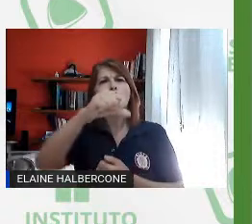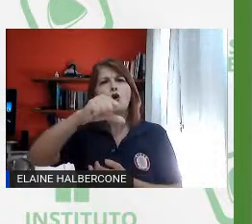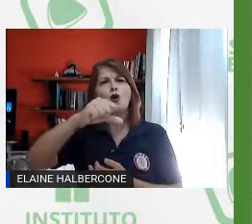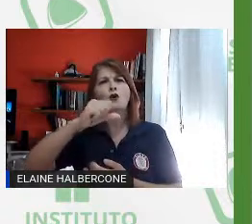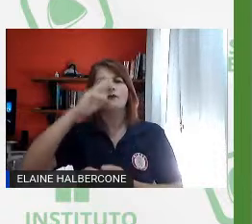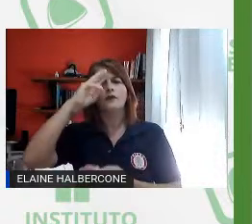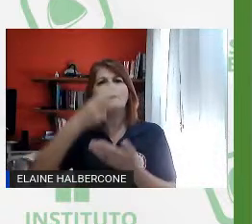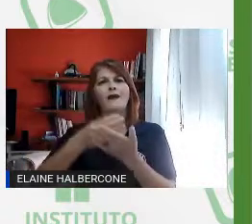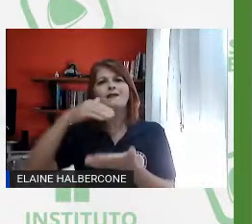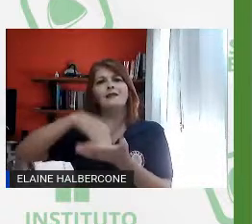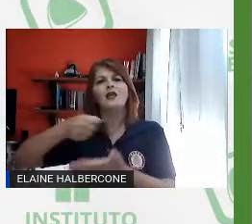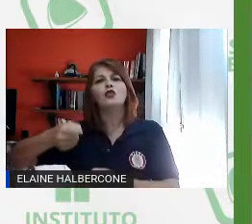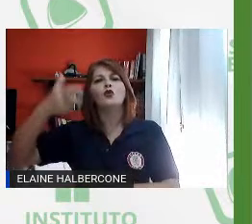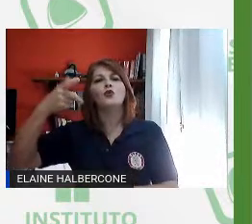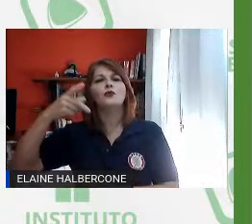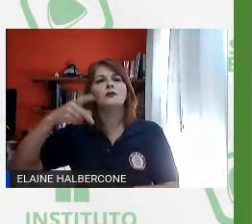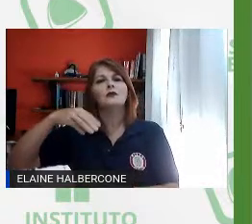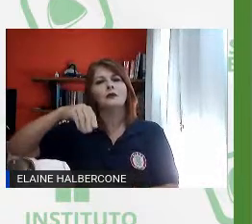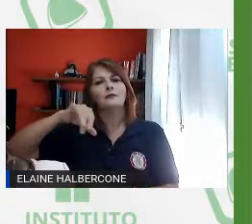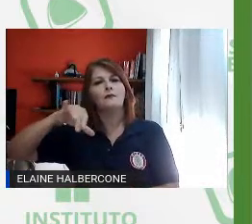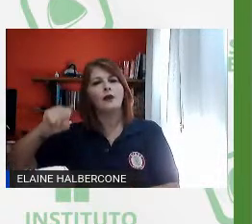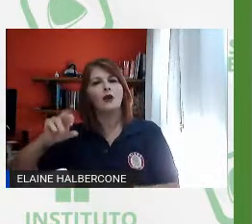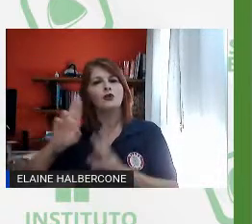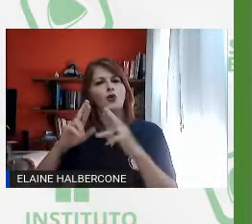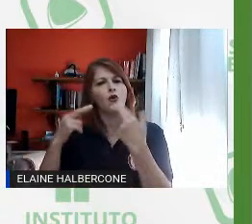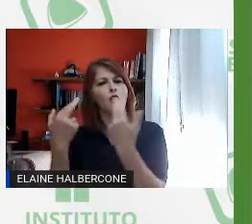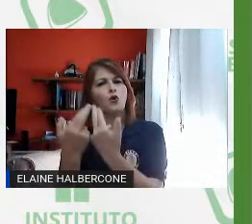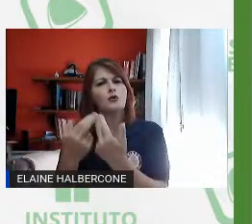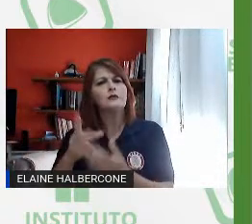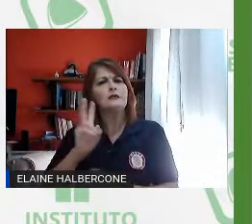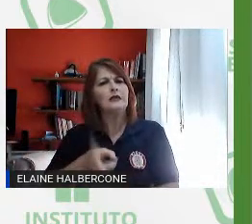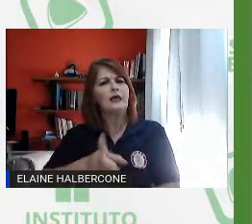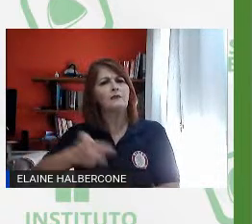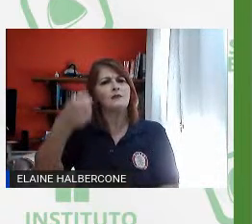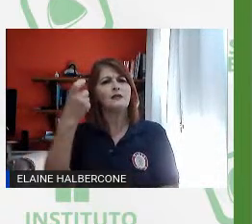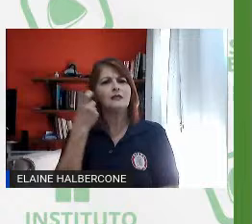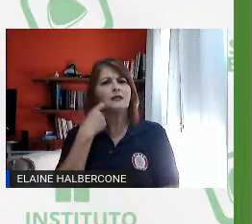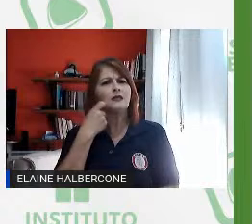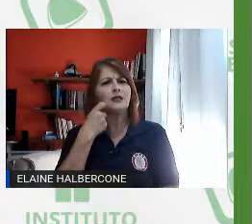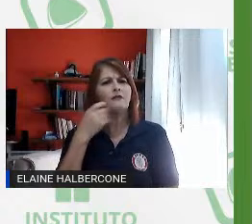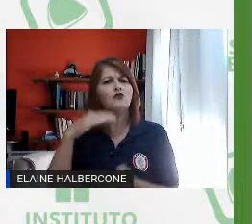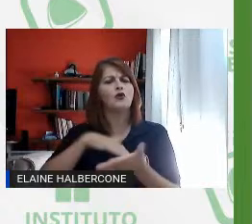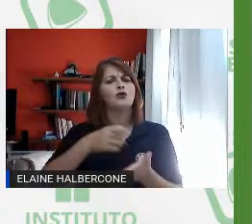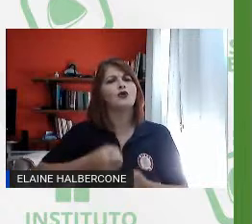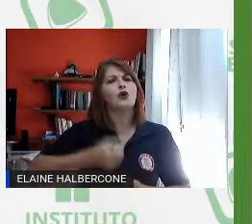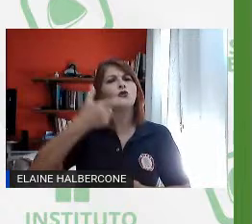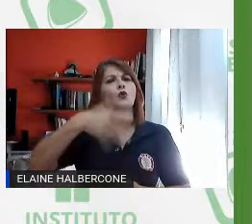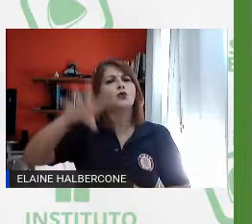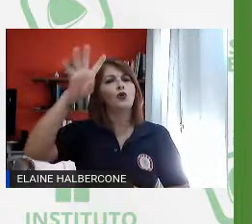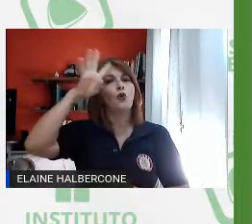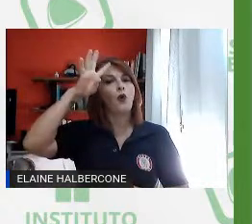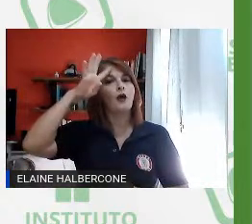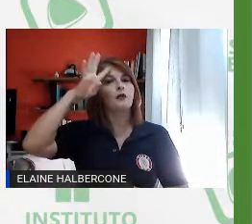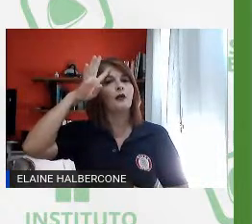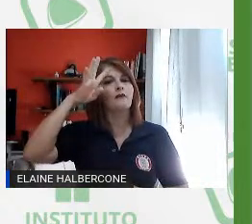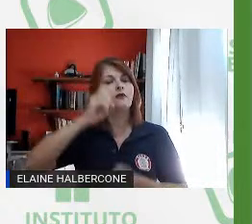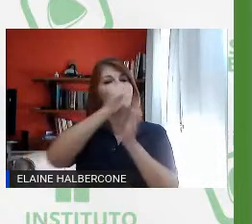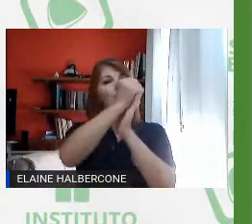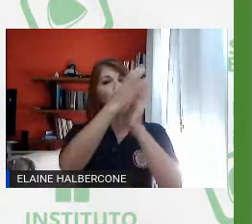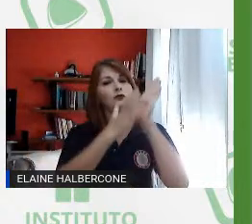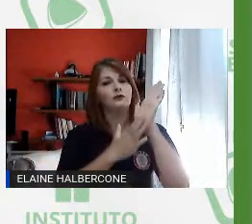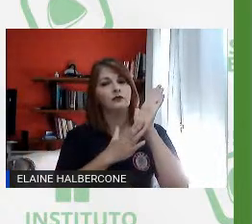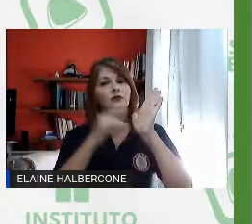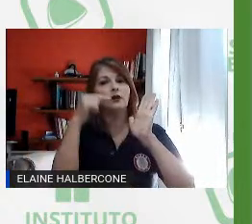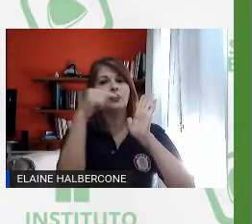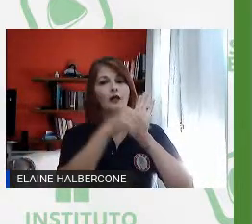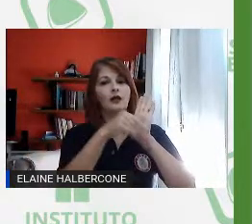de maio. As reuniões ocorreram todas as sextas-feiras, exceto no dia 12, que ocorreu em uma quarta-feira, que foi uma atividade